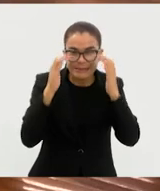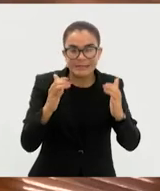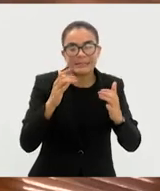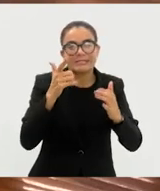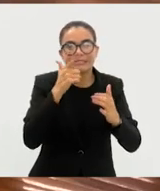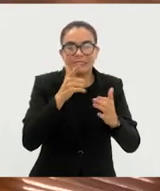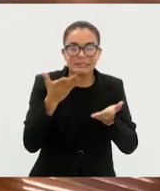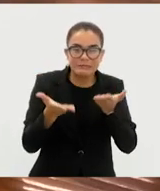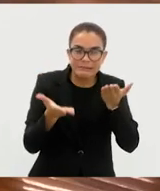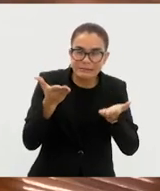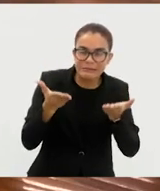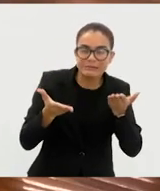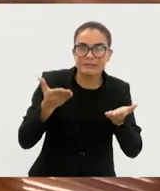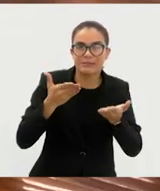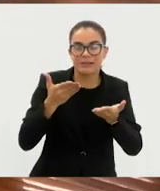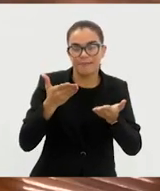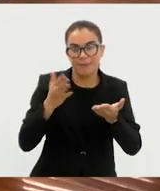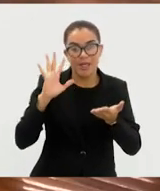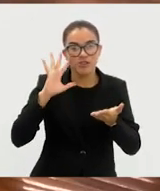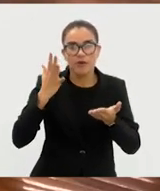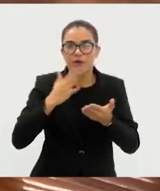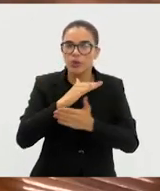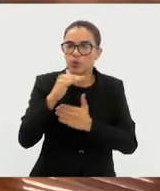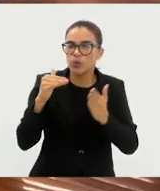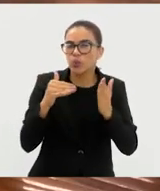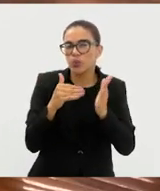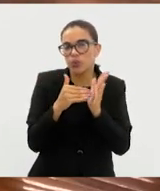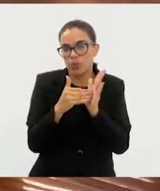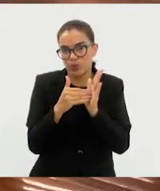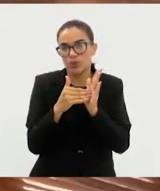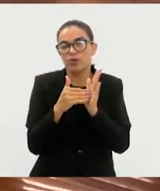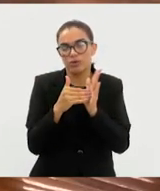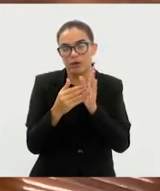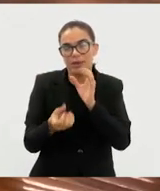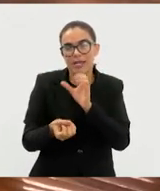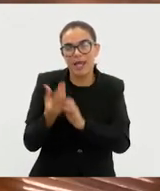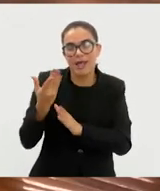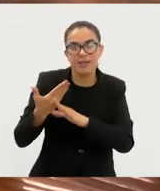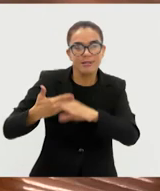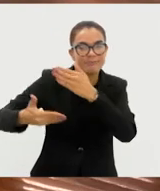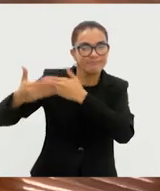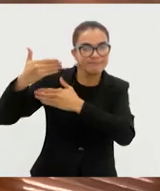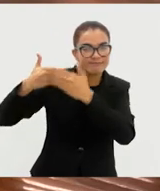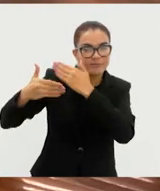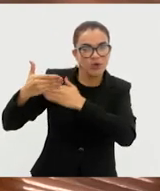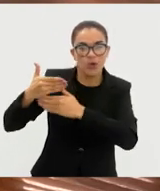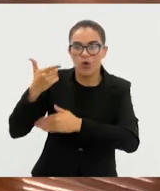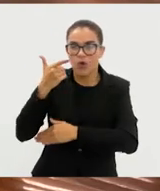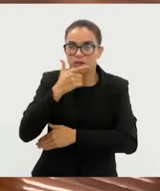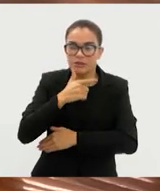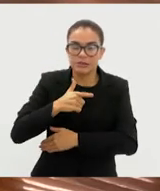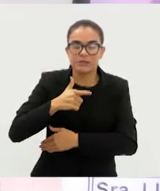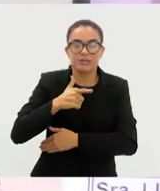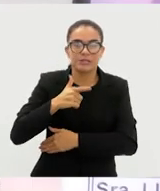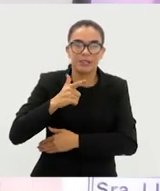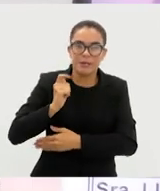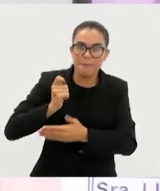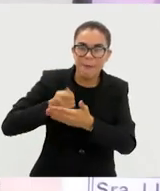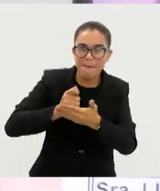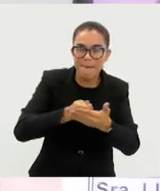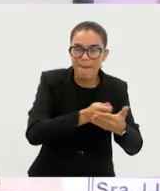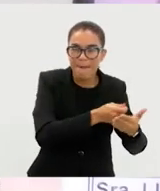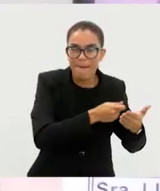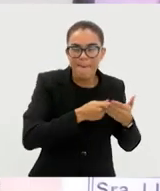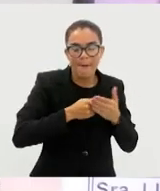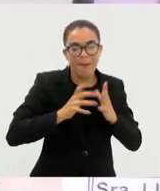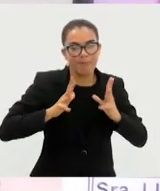equilíbrio, para realmente sanar até questões que foram criadas no passado, e a gente colocar o Estado numa velocidade de